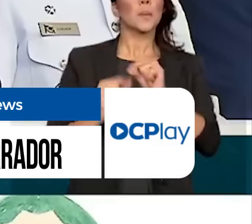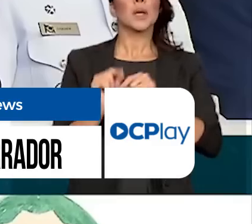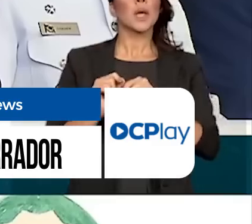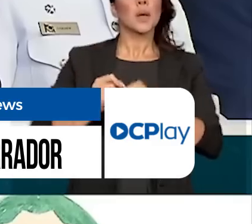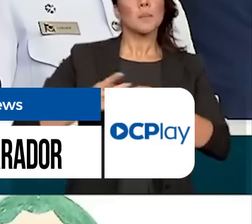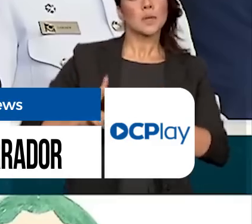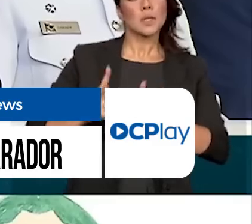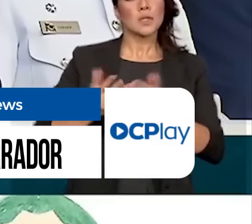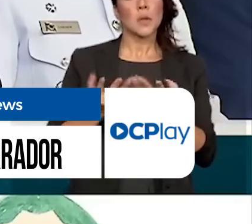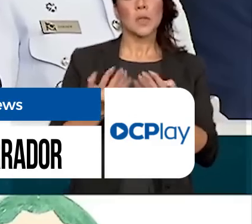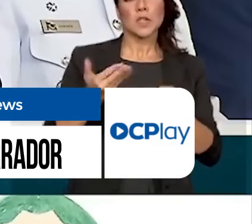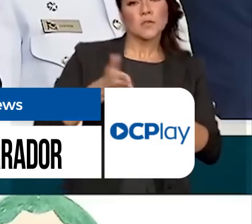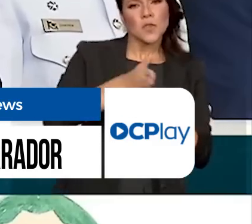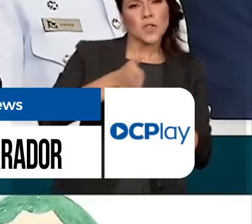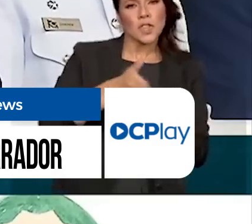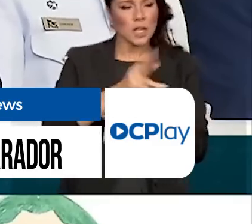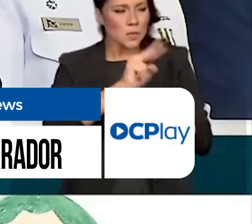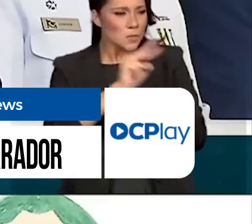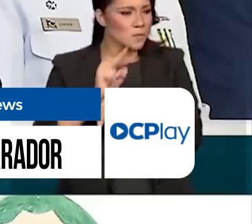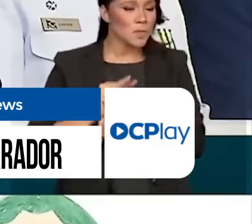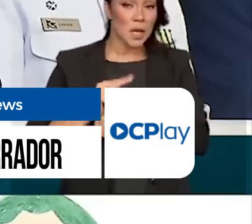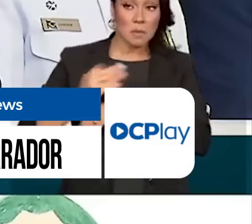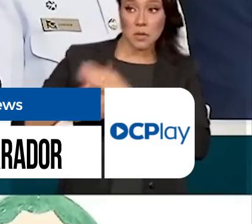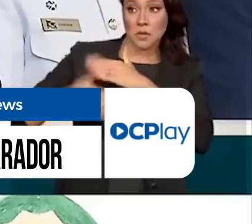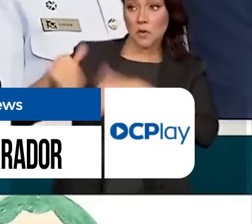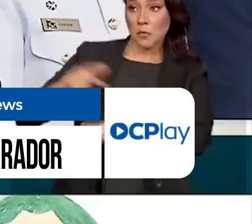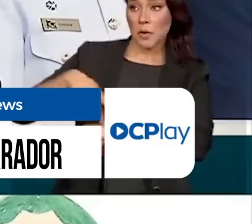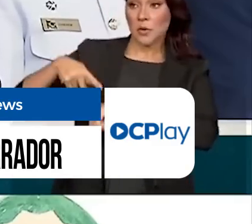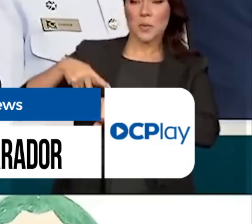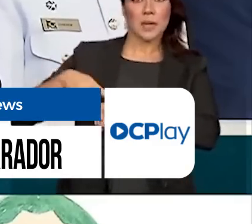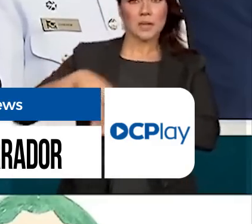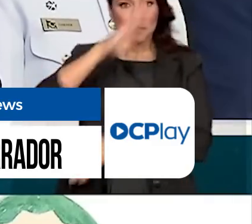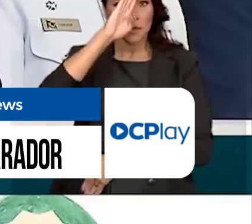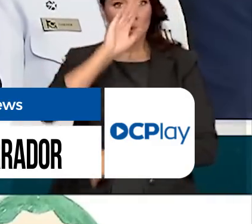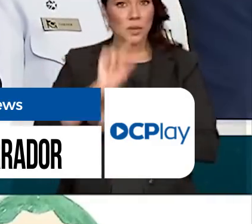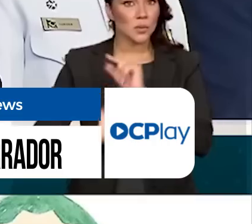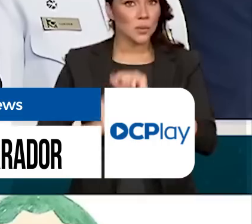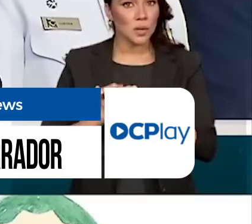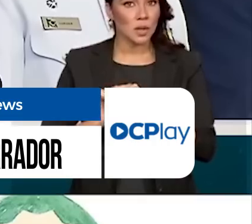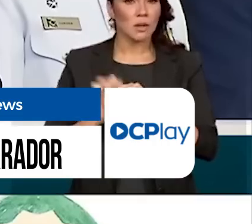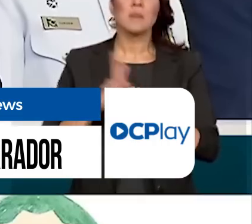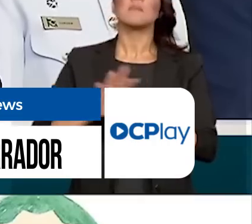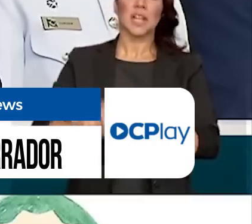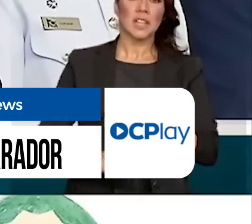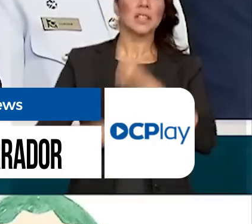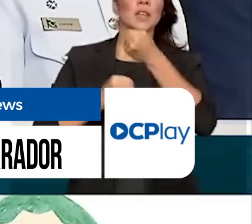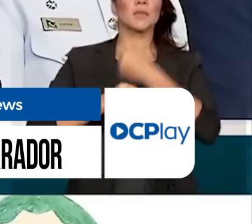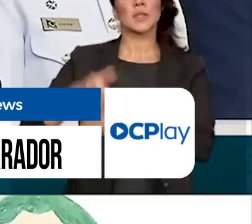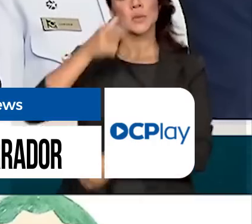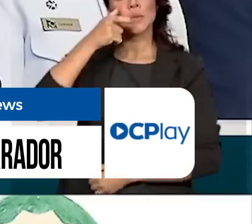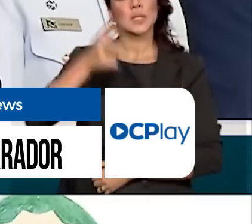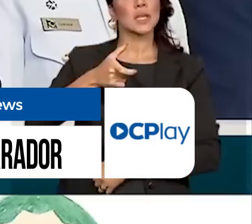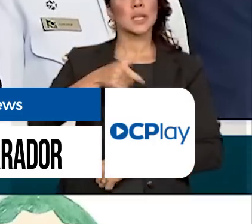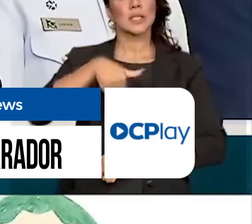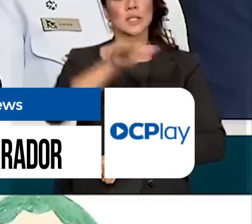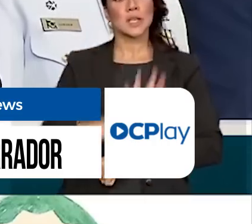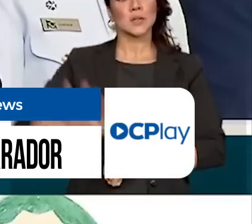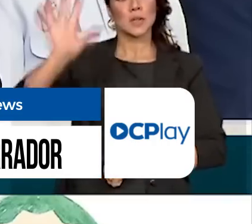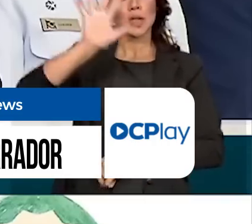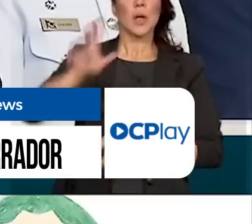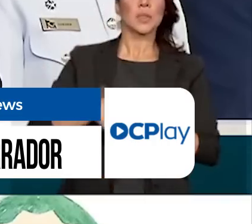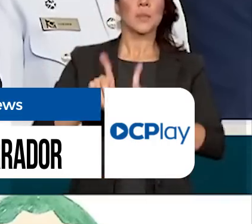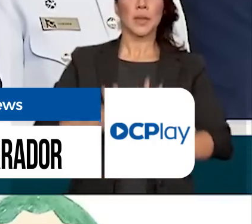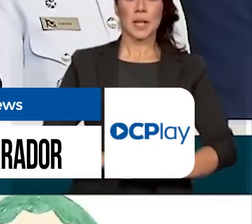das fronteiras, pelo desenvolvimento do país e, principalmente, pela defesa dos interesses nacionais e